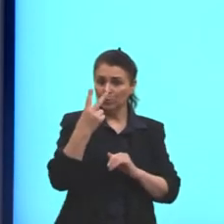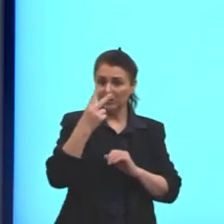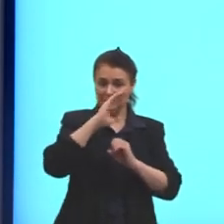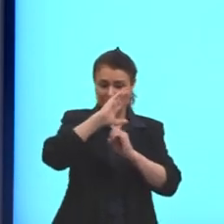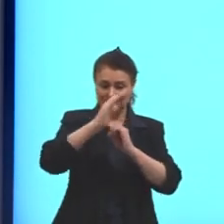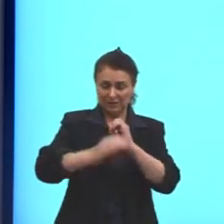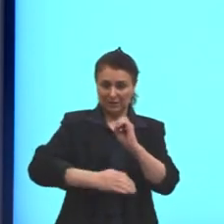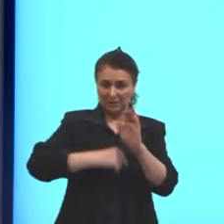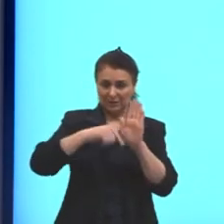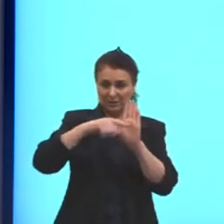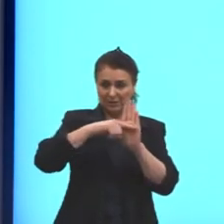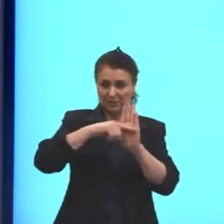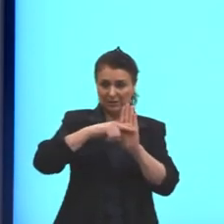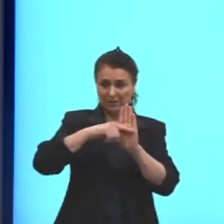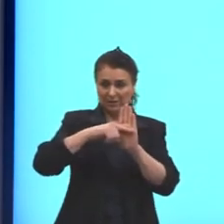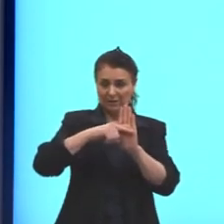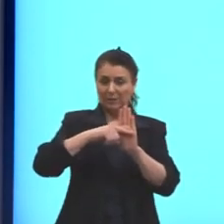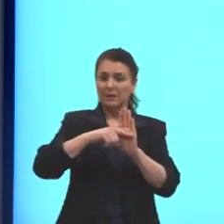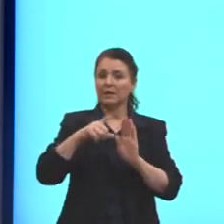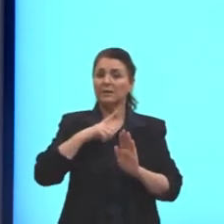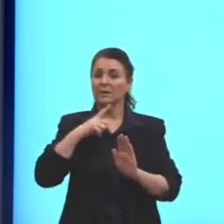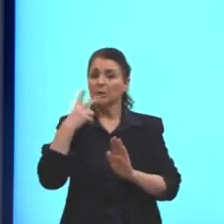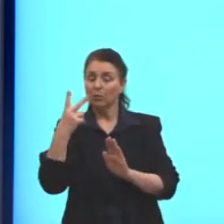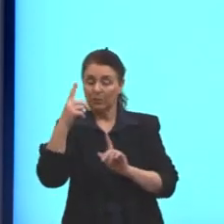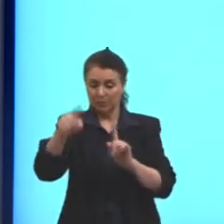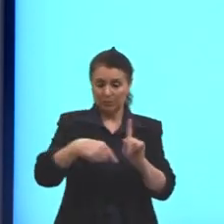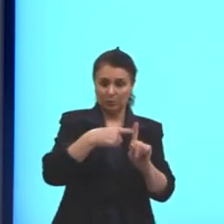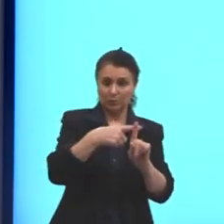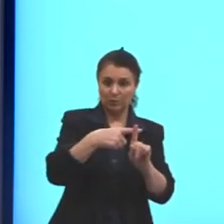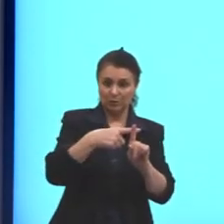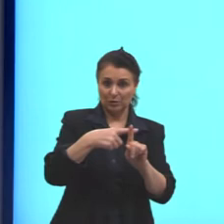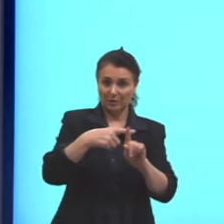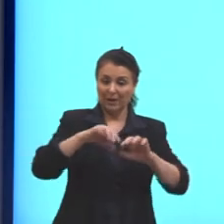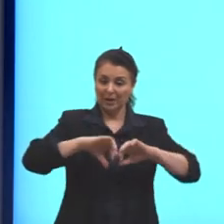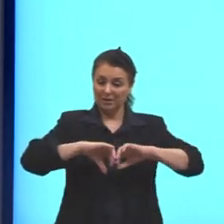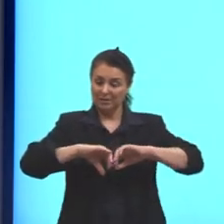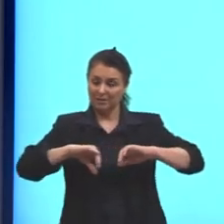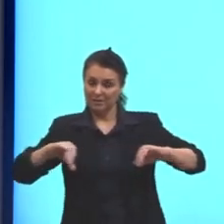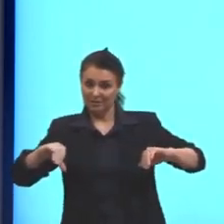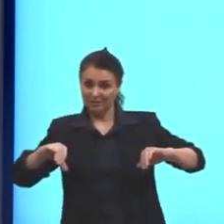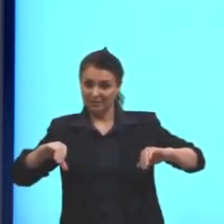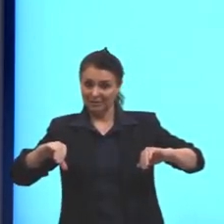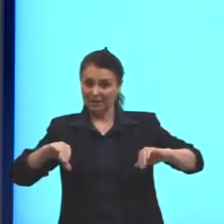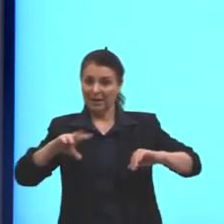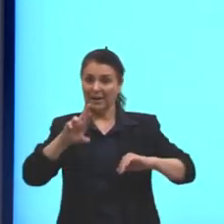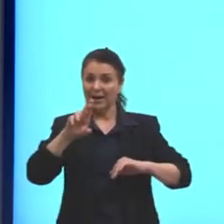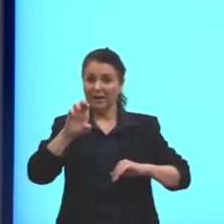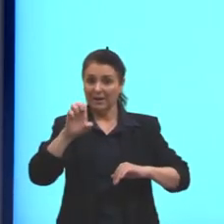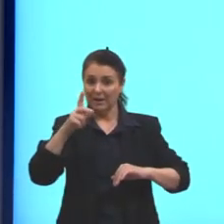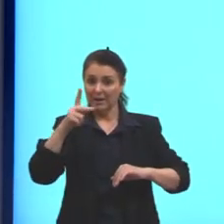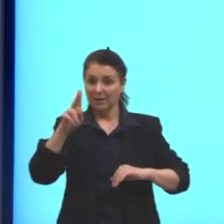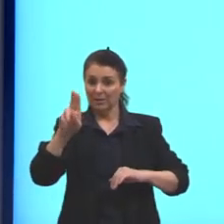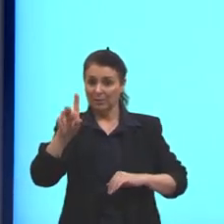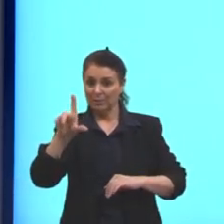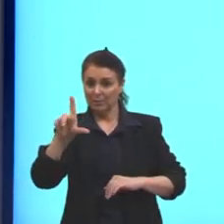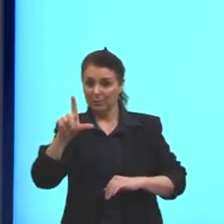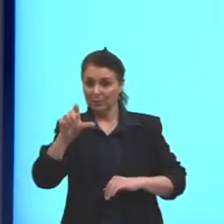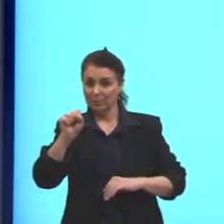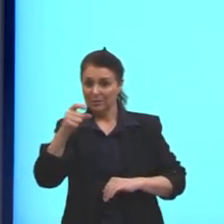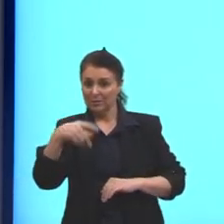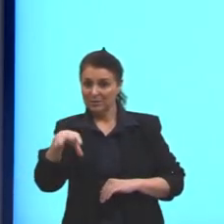se a gente tem duas cargas positivas elas vão se afastar isso a gente chama de repulsão tá então ó